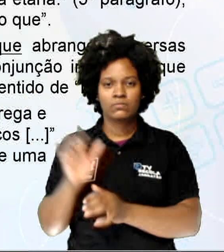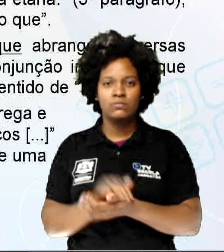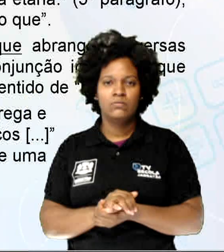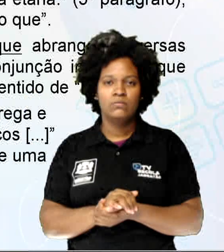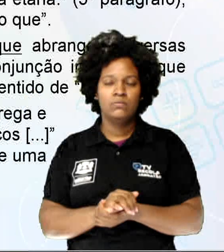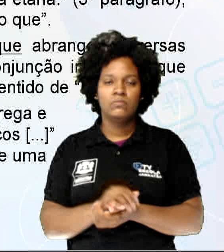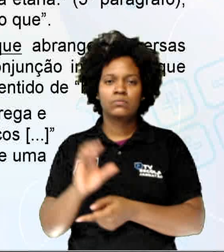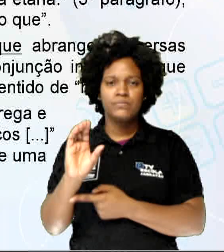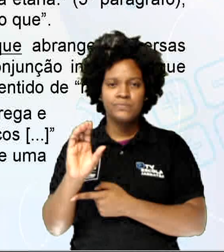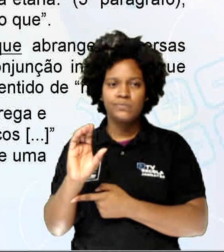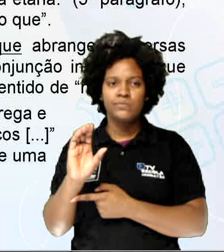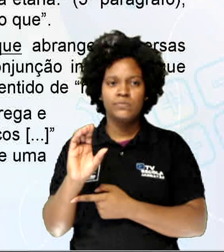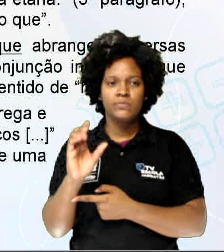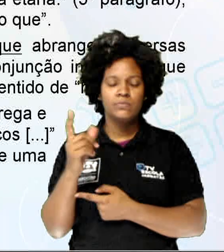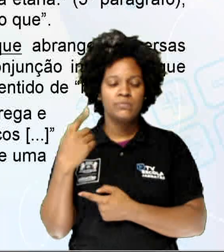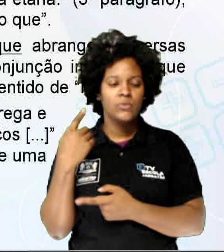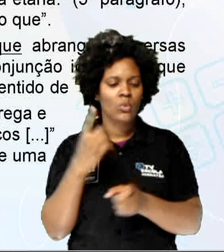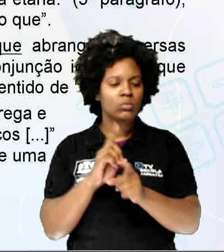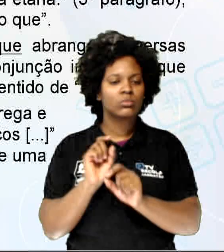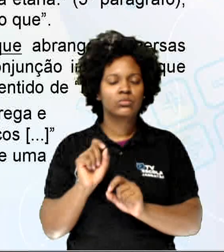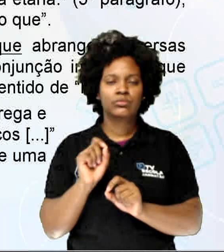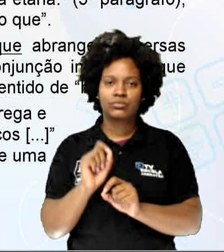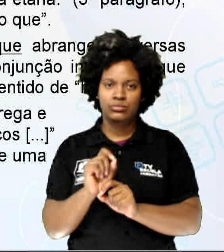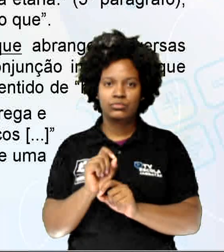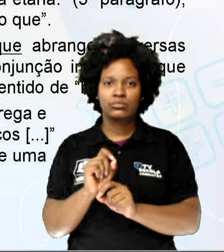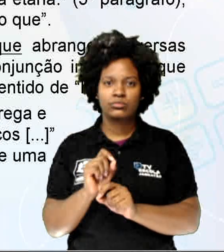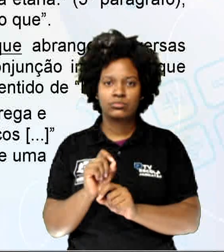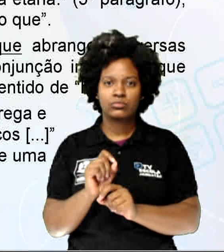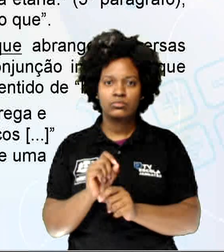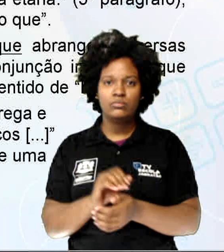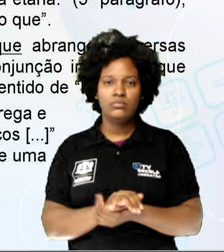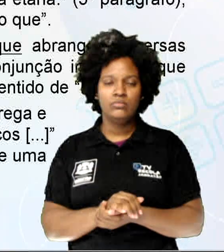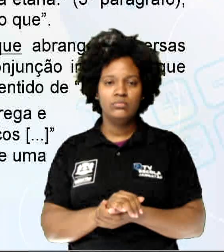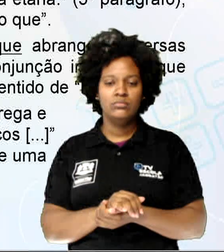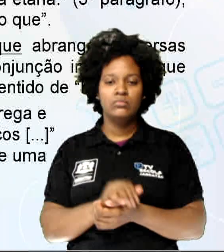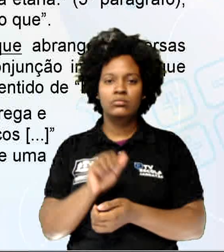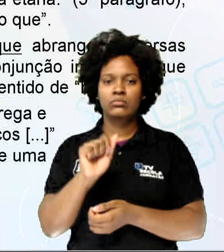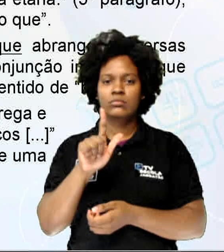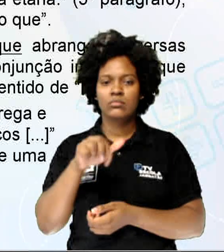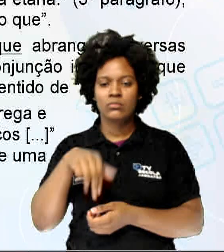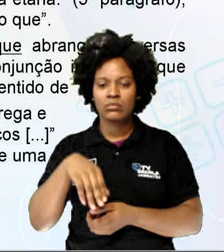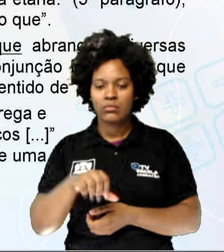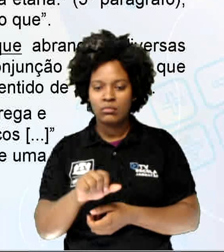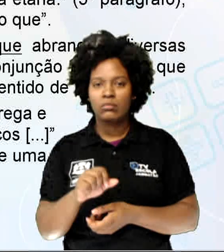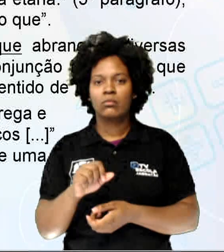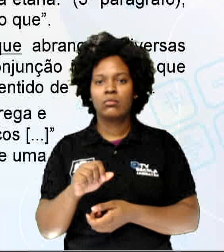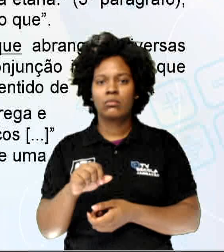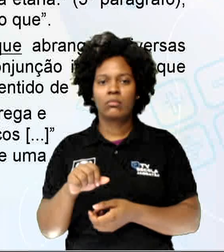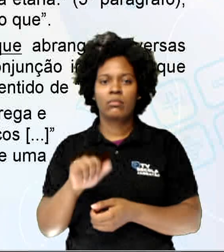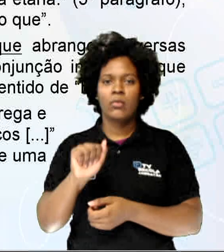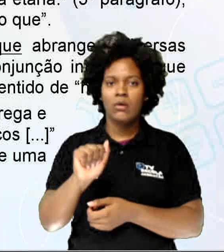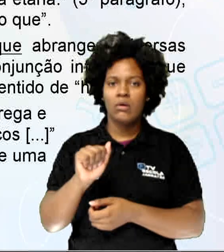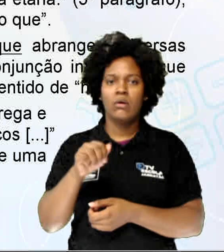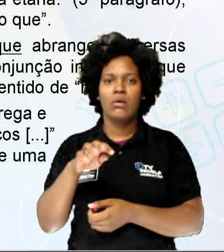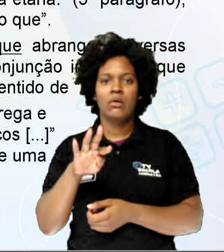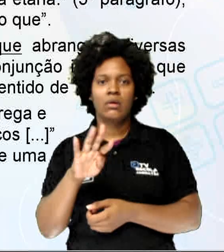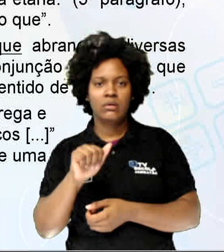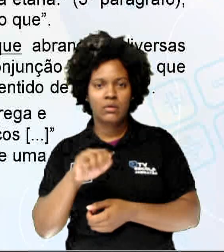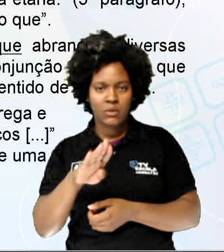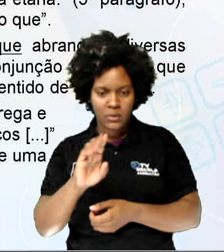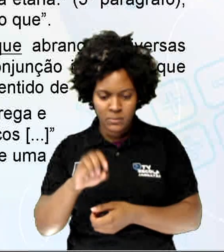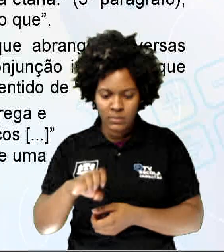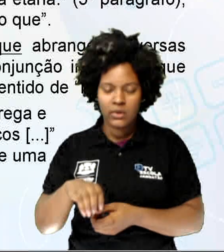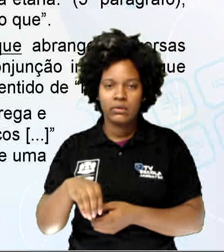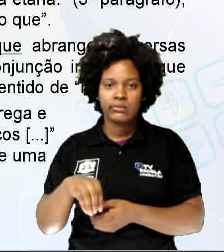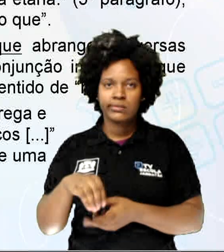No item C, a gente encontra o seguinte aí. Além disso, há também referências claras às